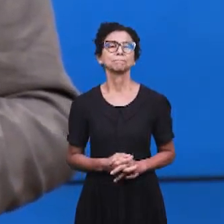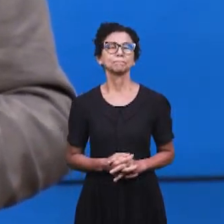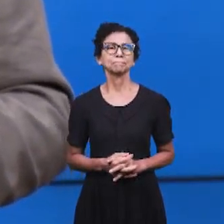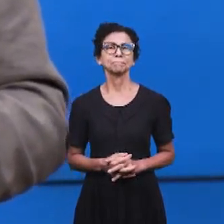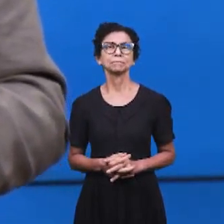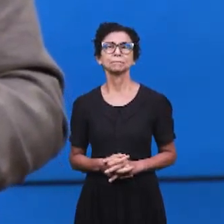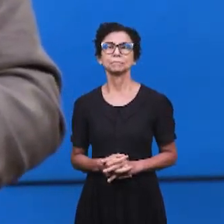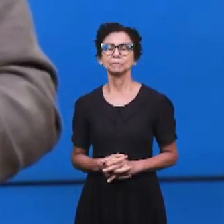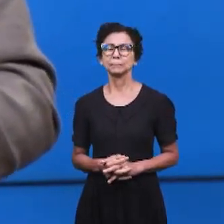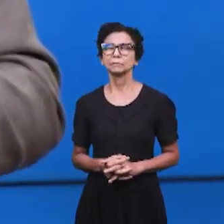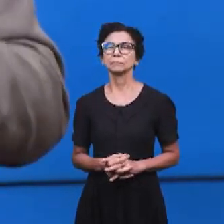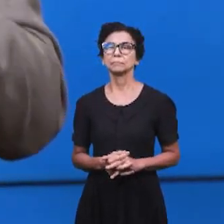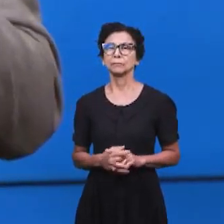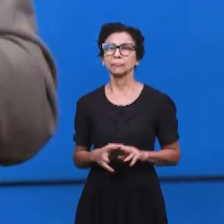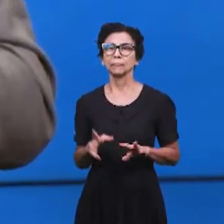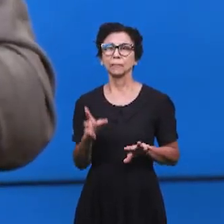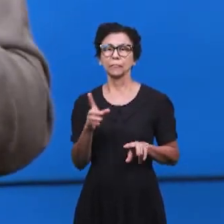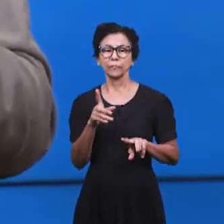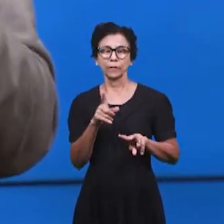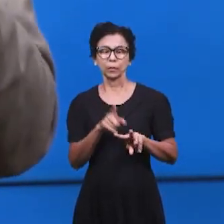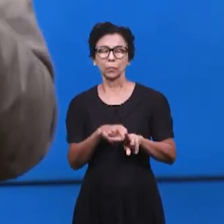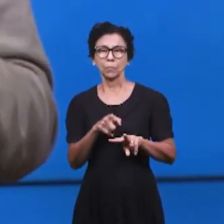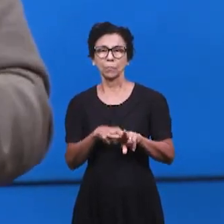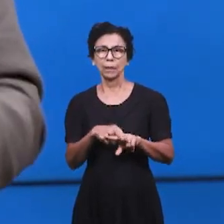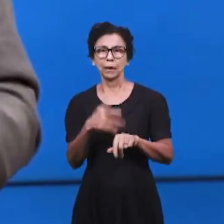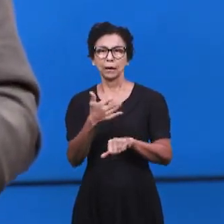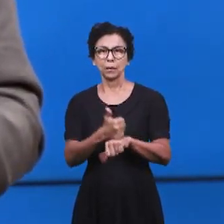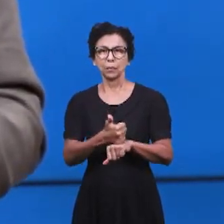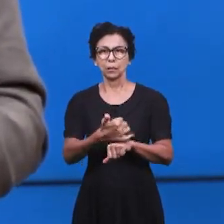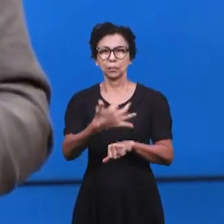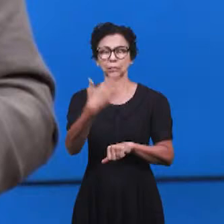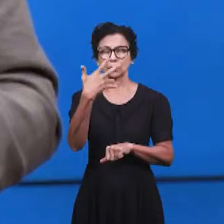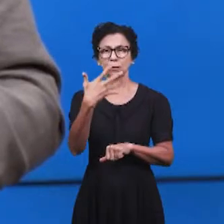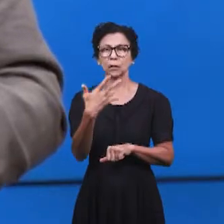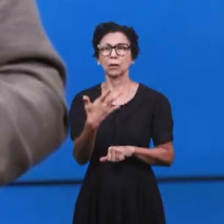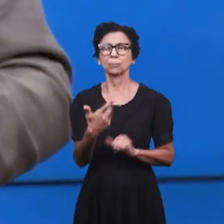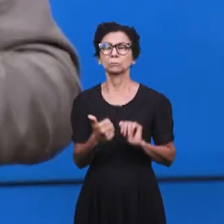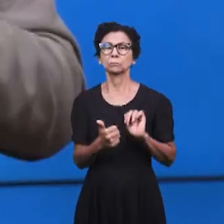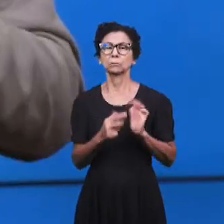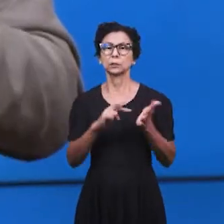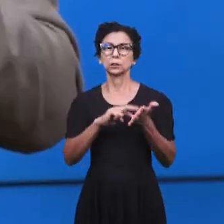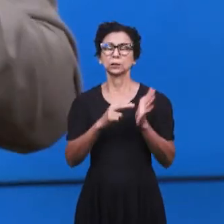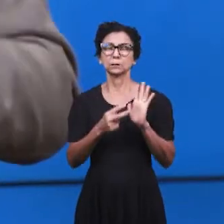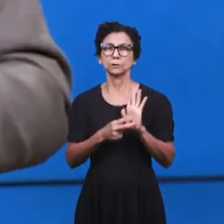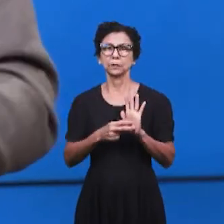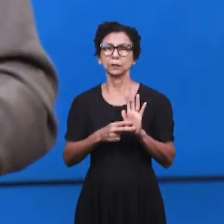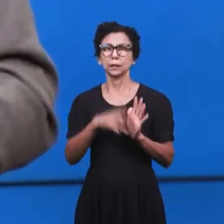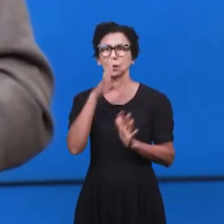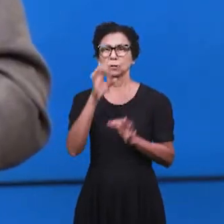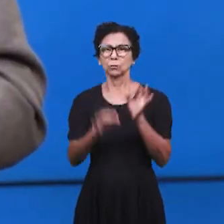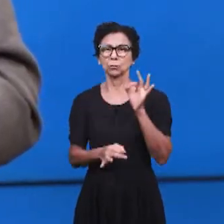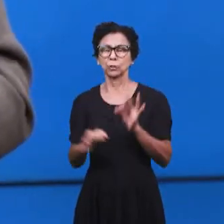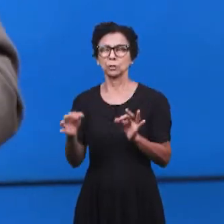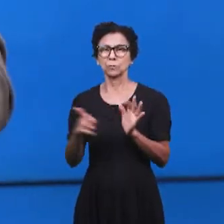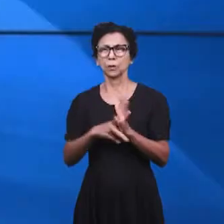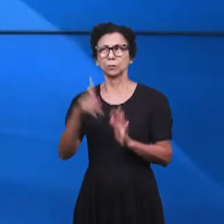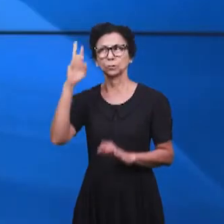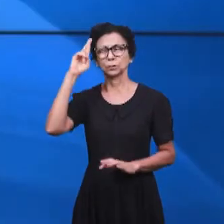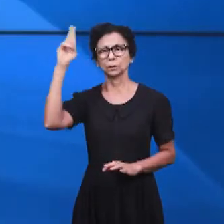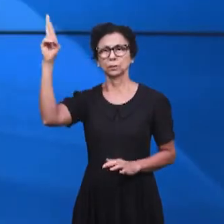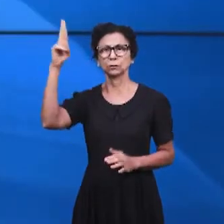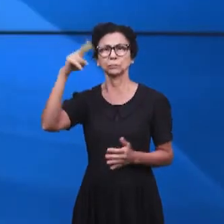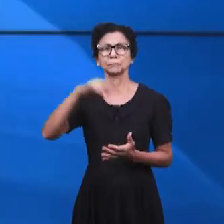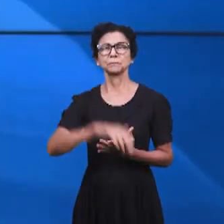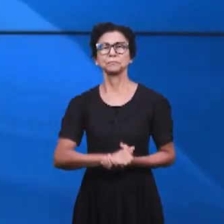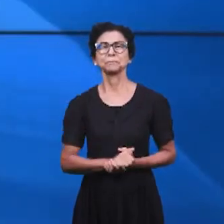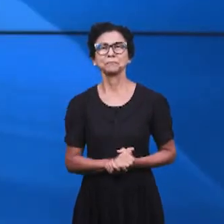apressam para o juízo. O latão reluzente fala do juízo do Senhor. Glória a Jesus, obrigado pela sua participação.